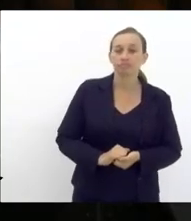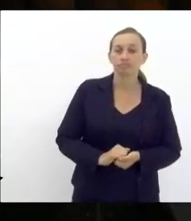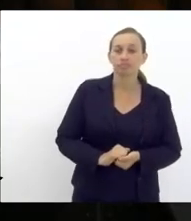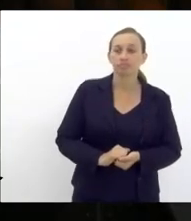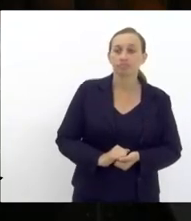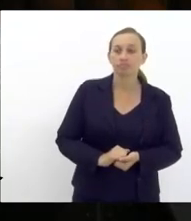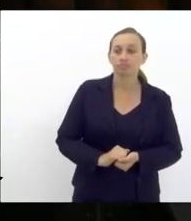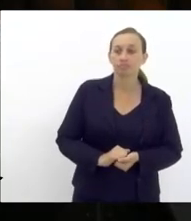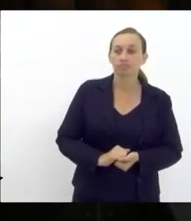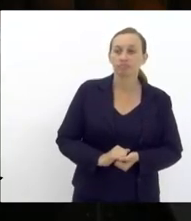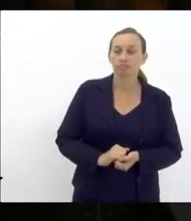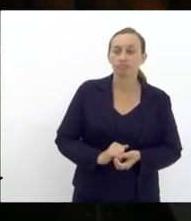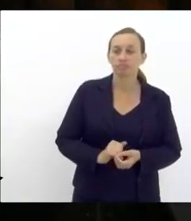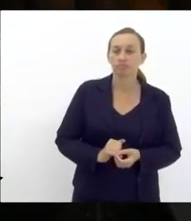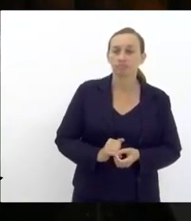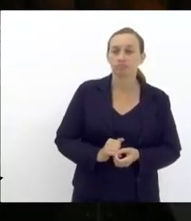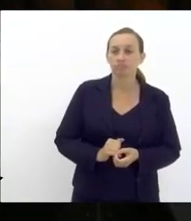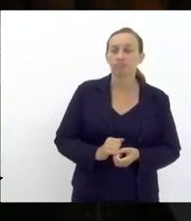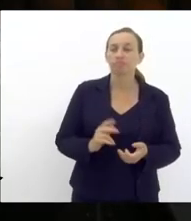mitigação